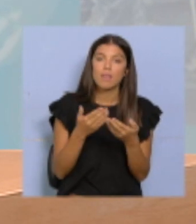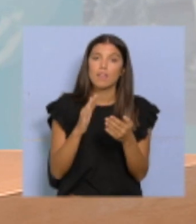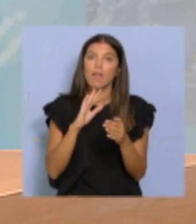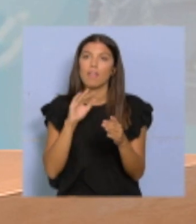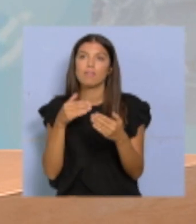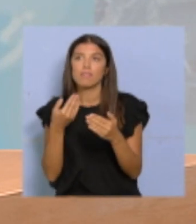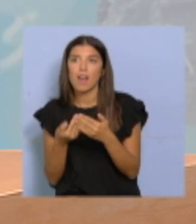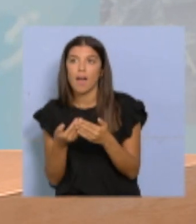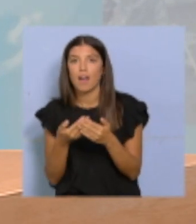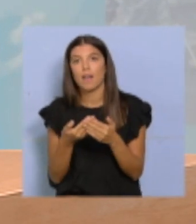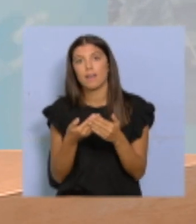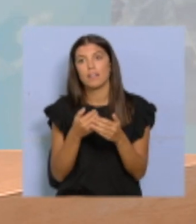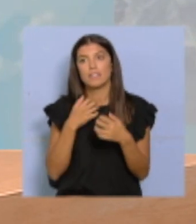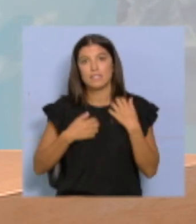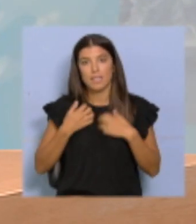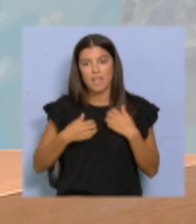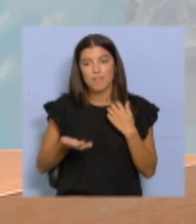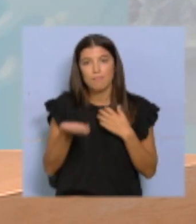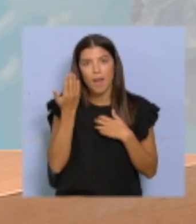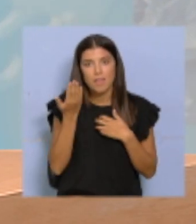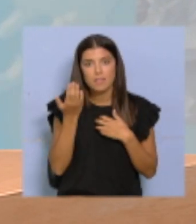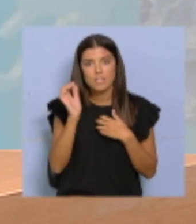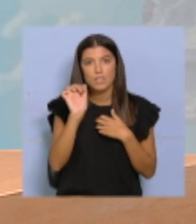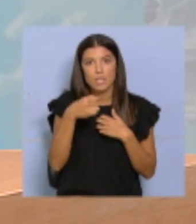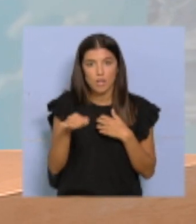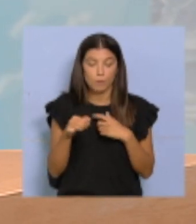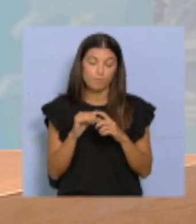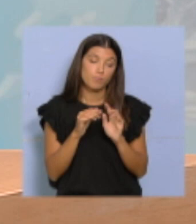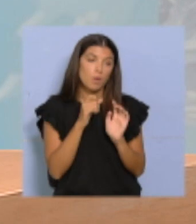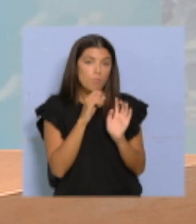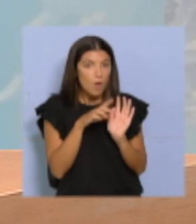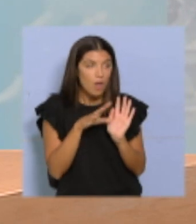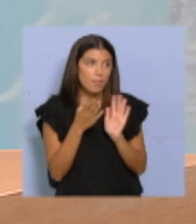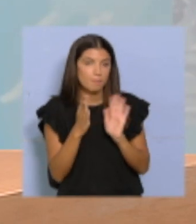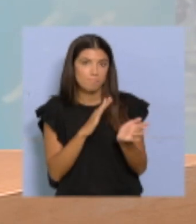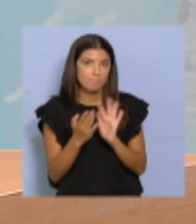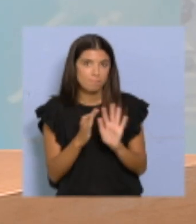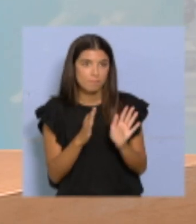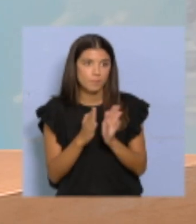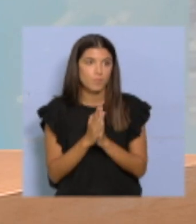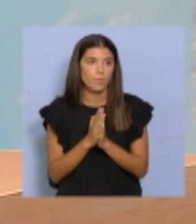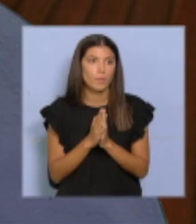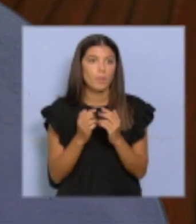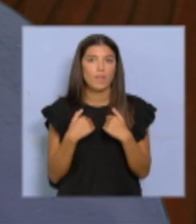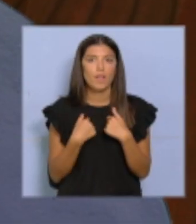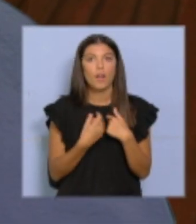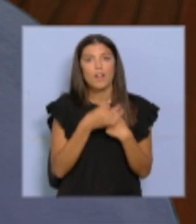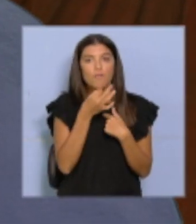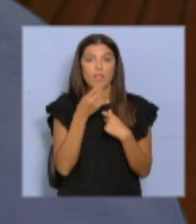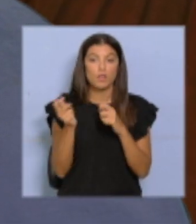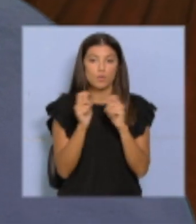ansiedade? Sim e não. E nós, agora referendo à questão do debate das